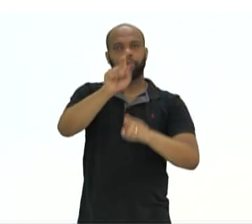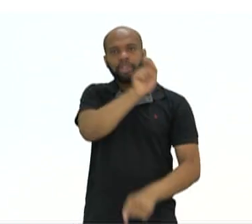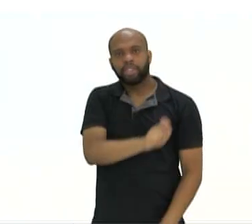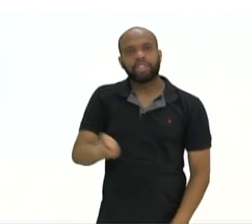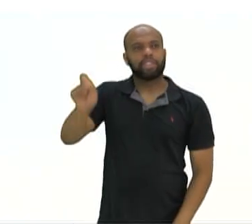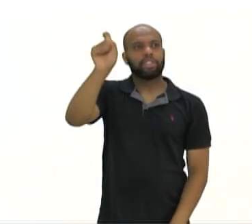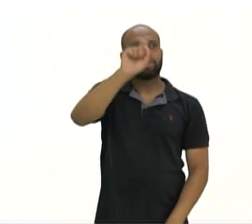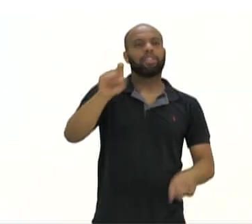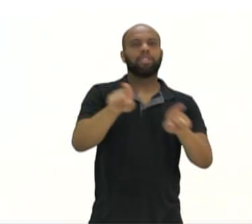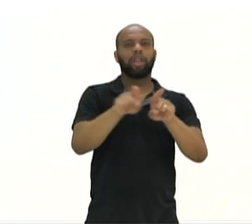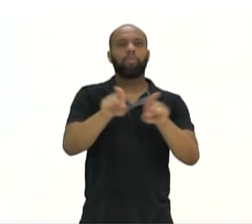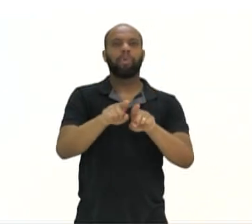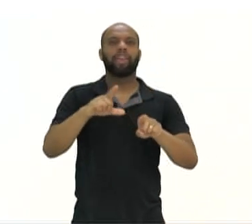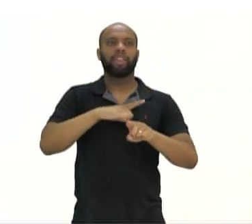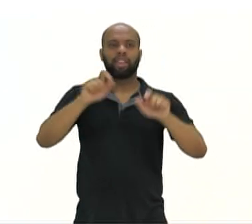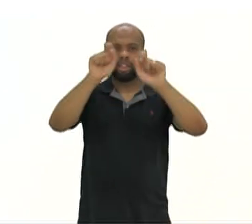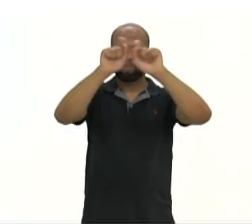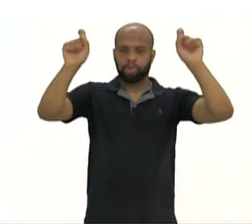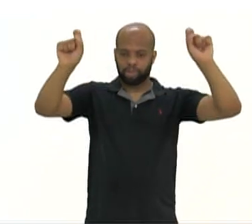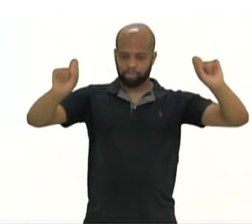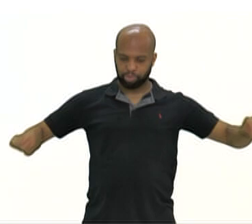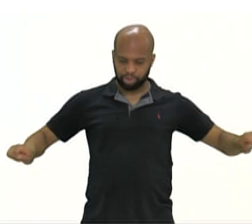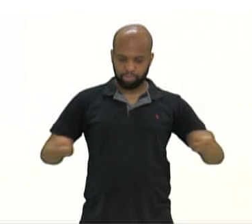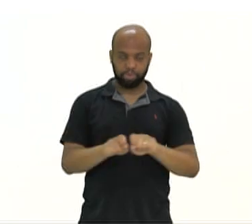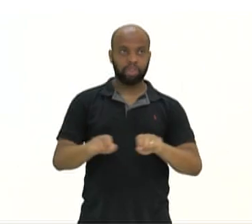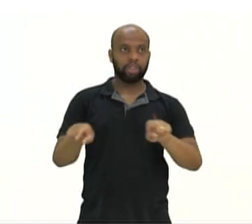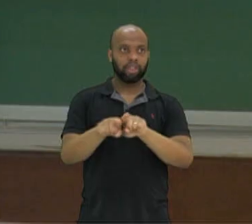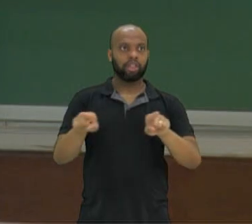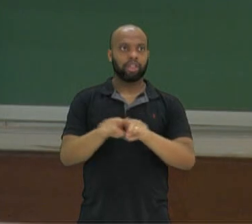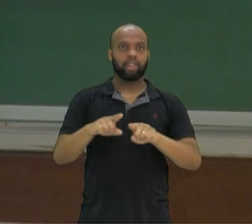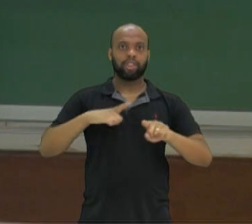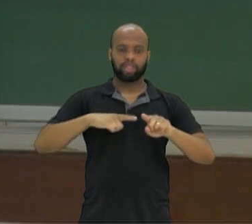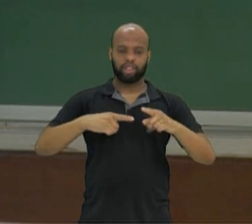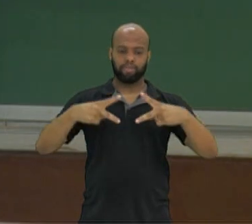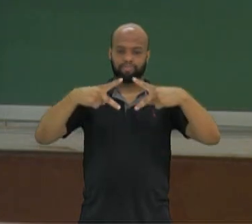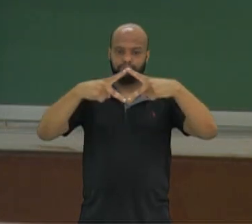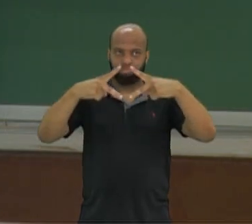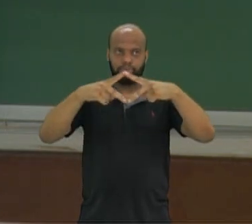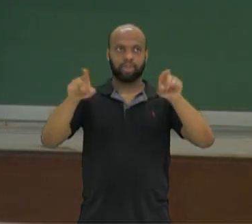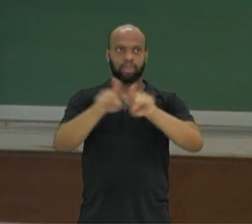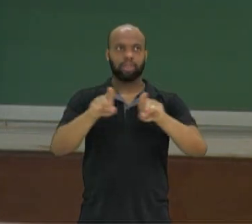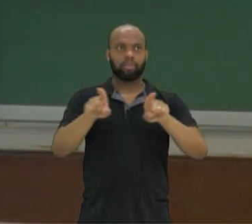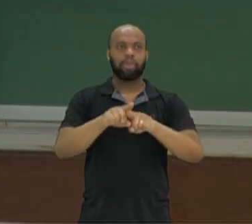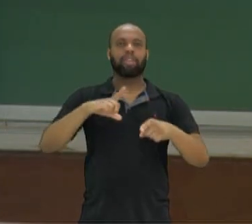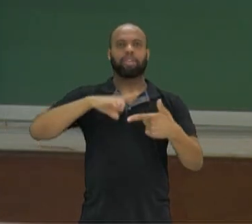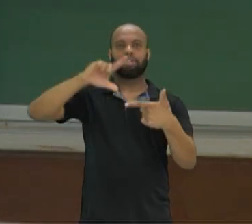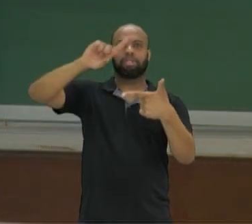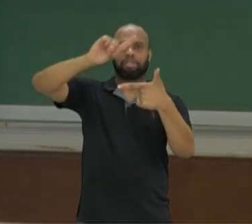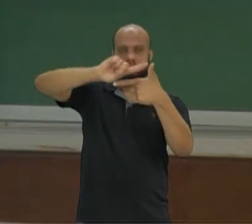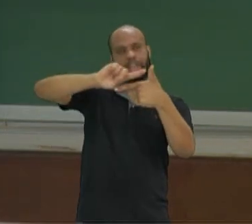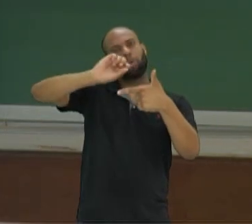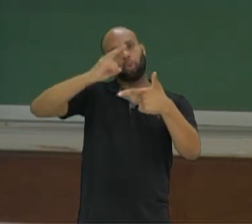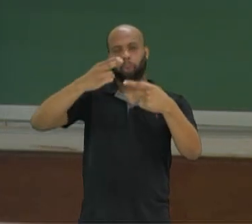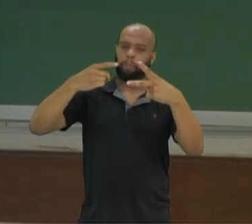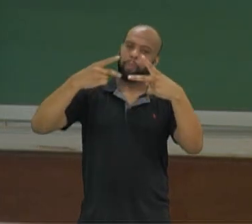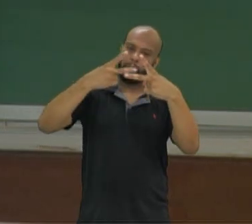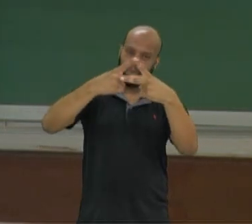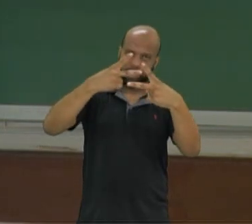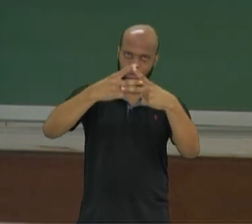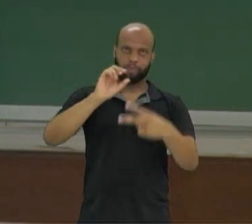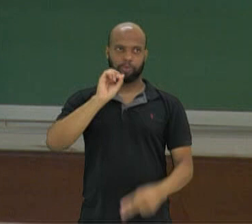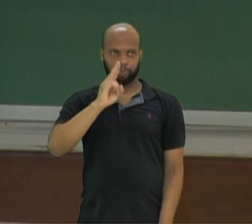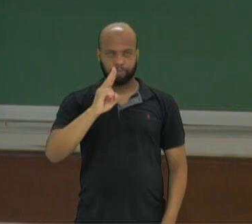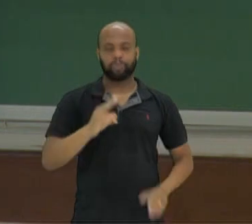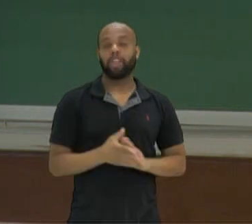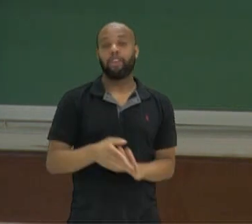o trapézio, o losango e o triângulo. Pelo amor de Deus, não me fala losangulo, tá? É losango, porque eu estou cansado de ouvir isso